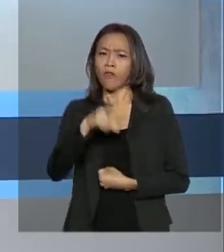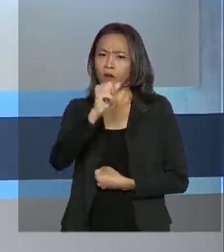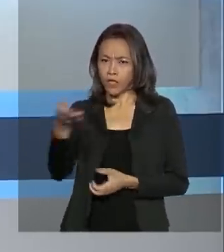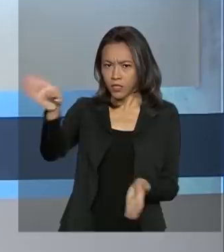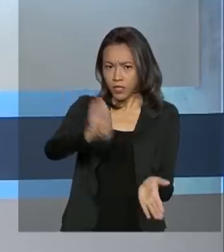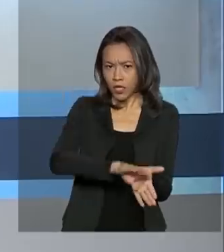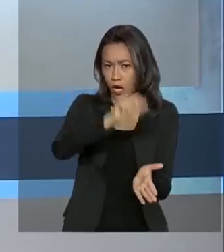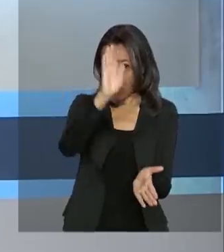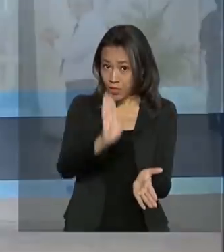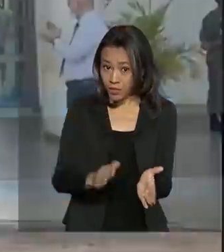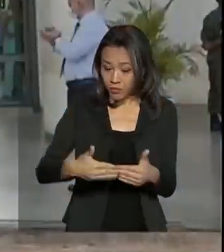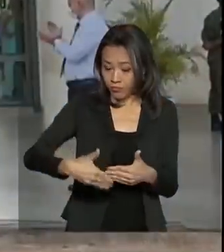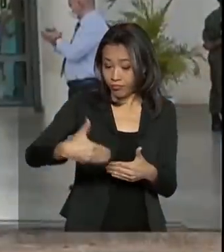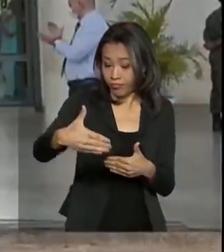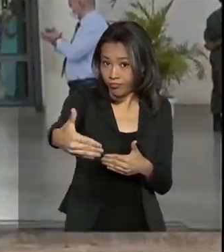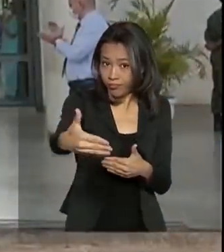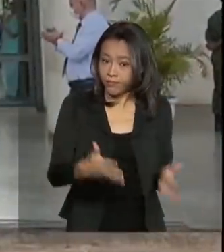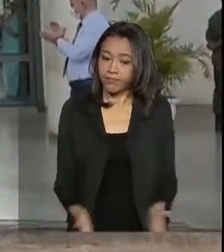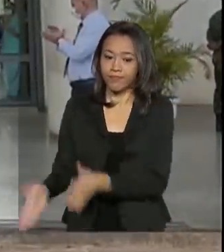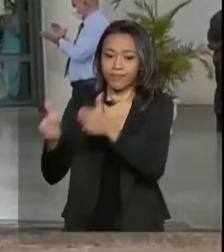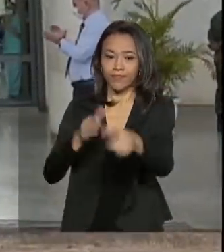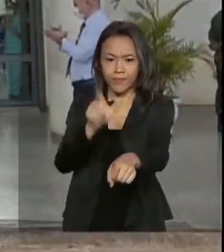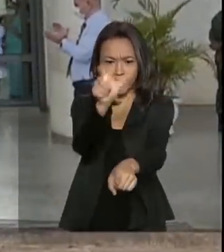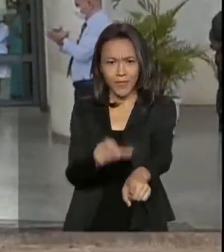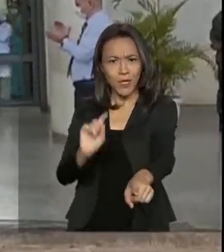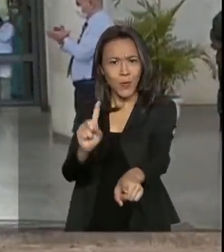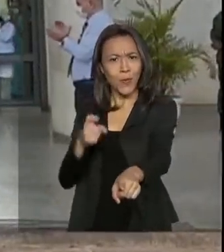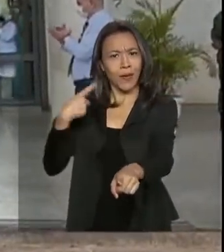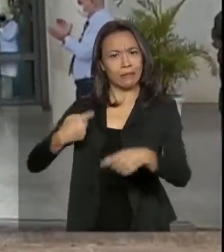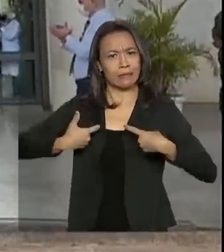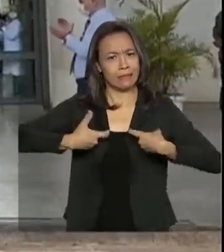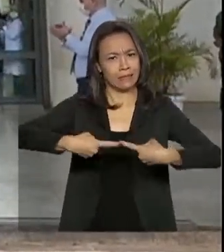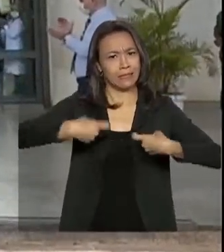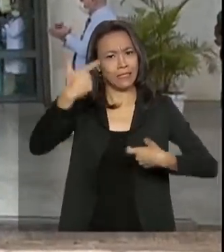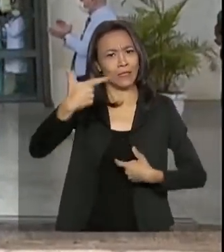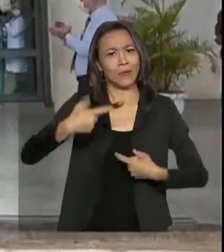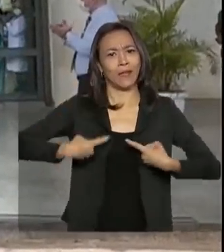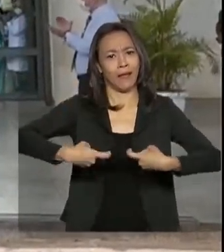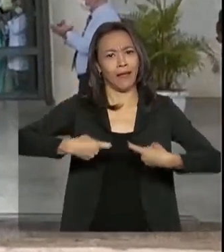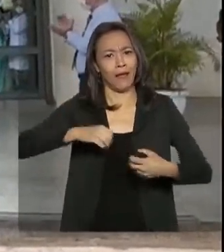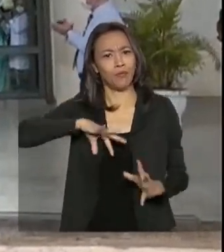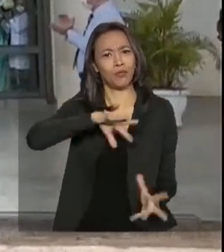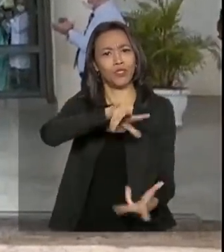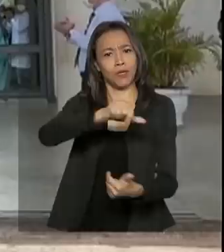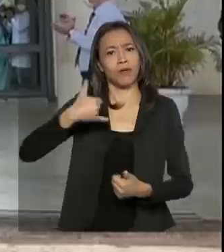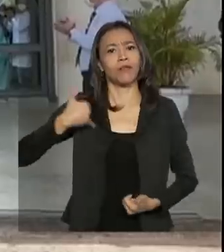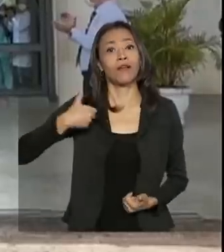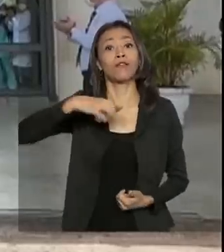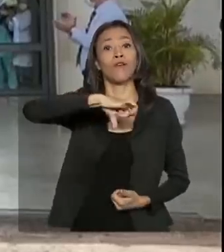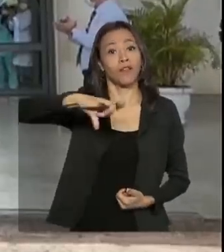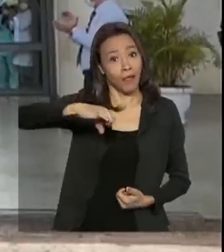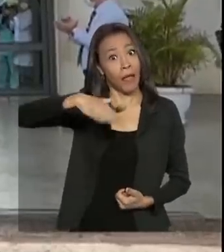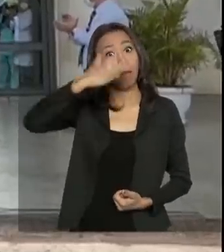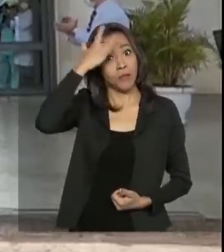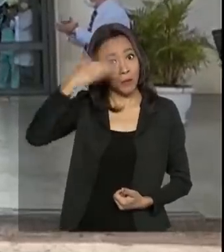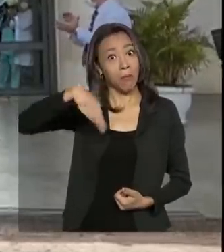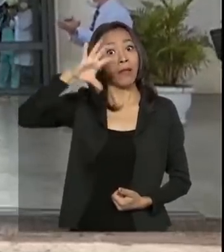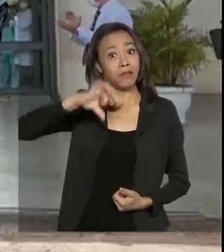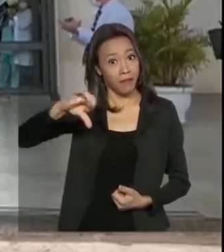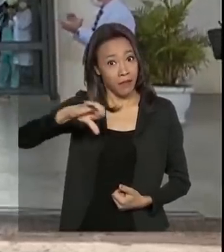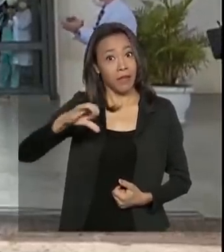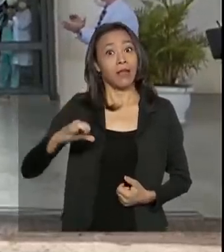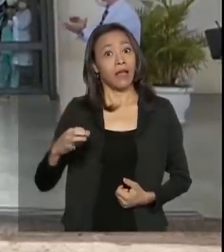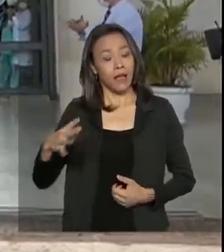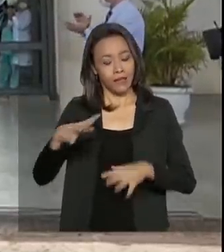dias e um ex-combatente da segunda guerra mundial de 99 anos é a pessoa mais velha a se